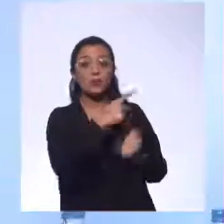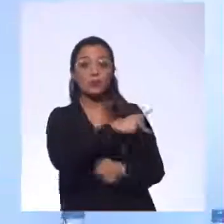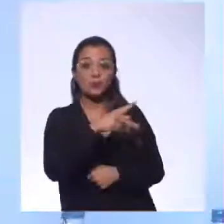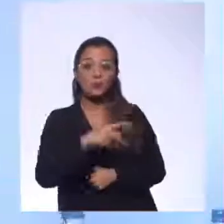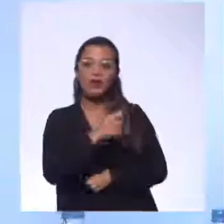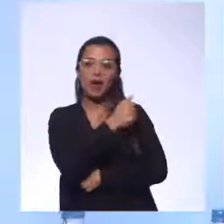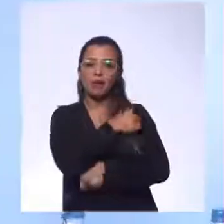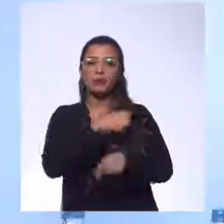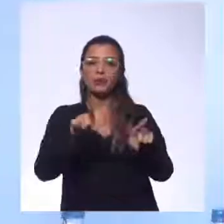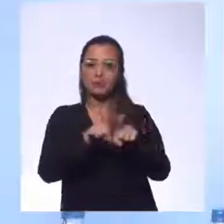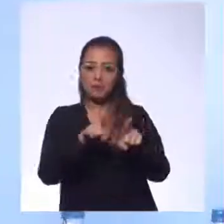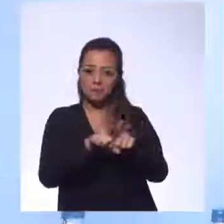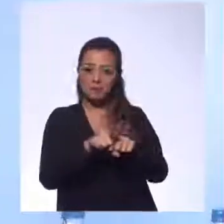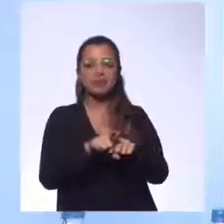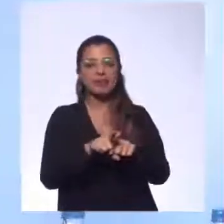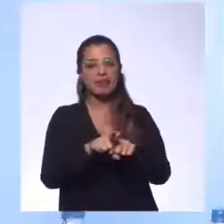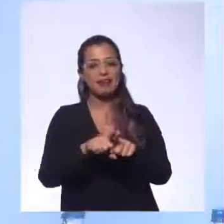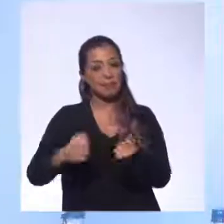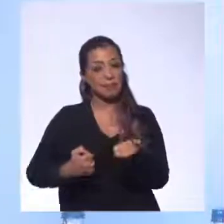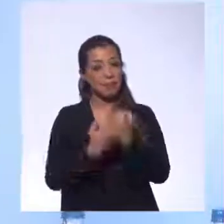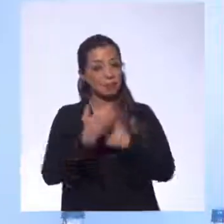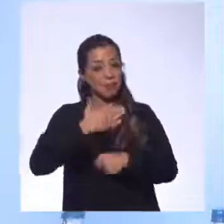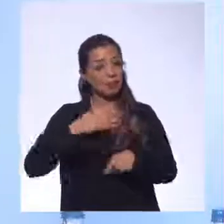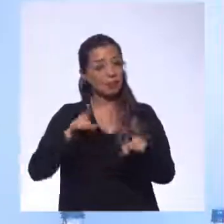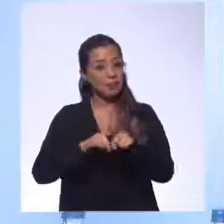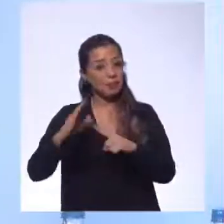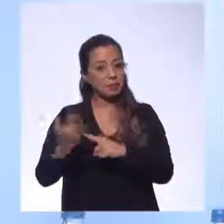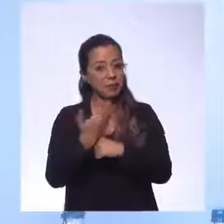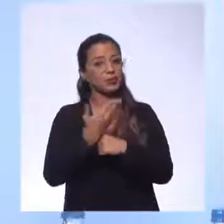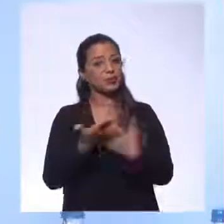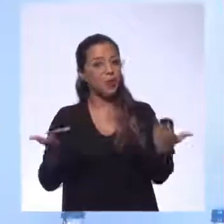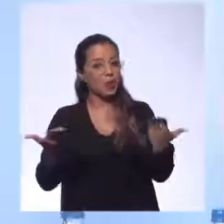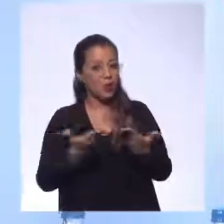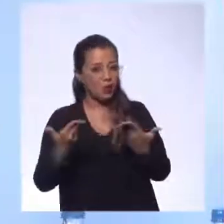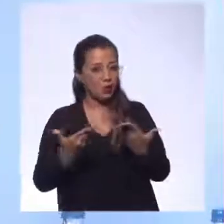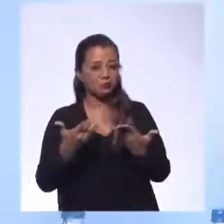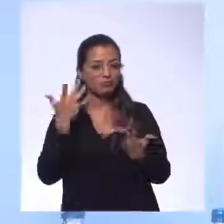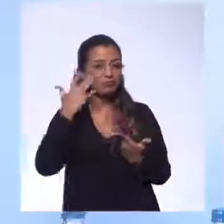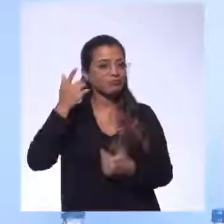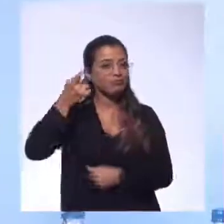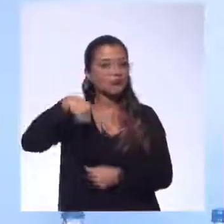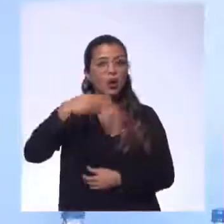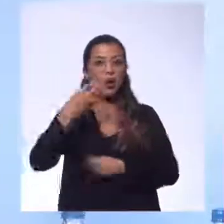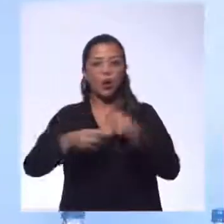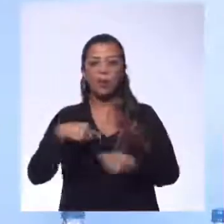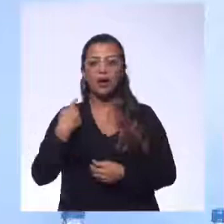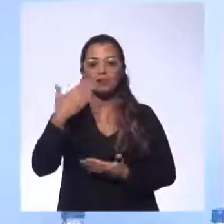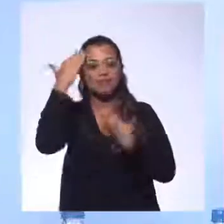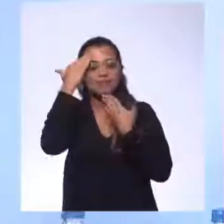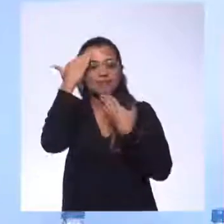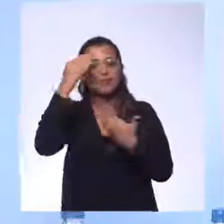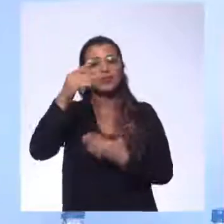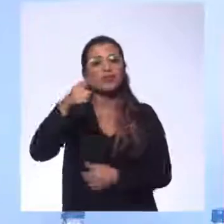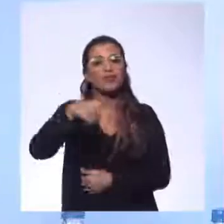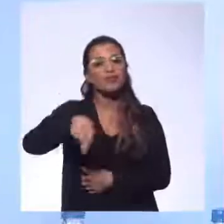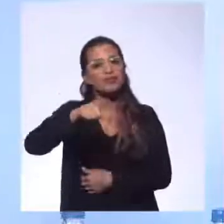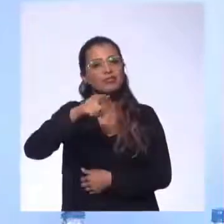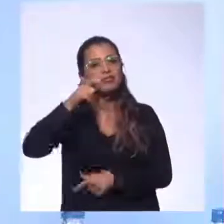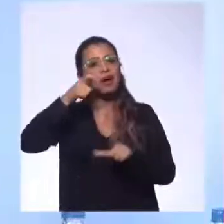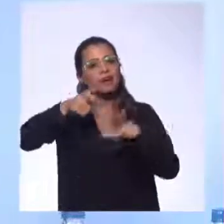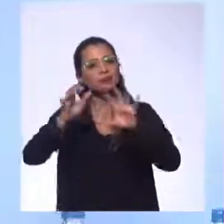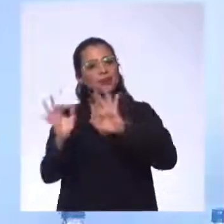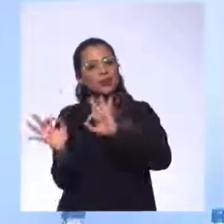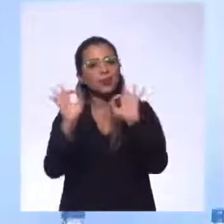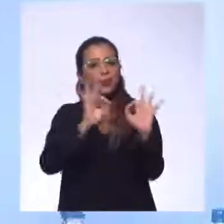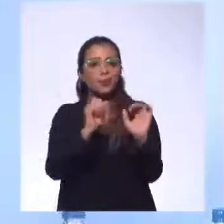e alunos, tá? Que também me apoiaram, que super me ajudaram hoje. Vocês não sabem quanto a gente fica grato quando vê que vocês estão com a